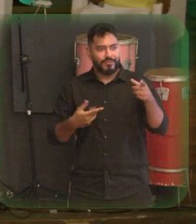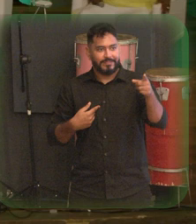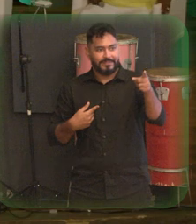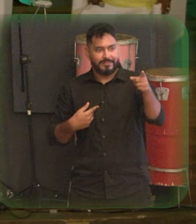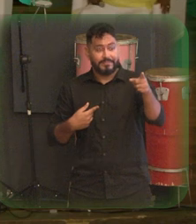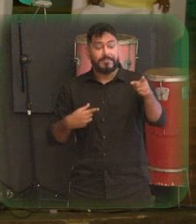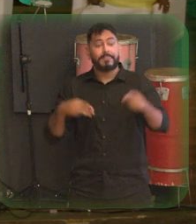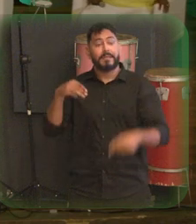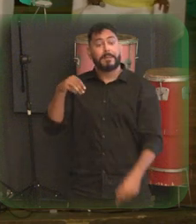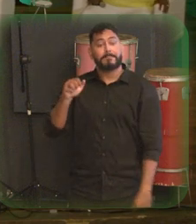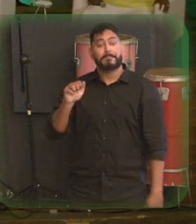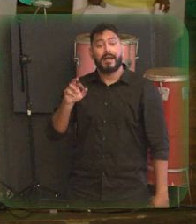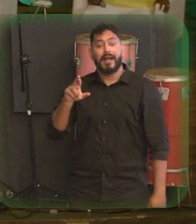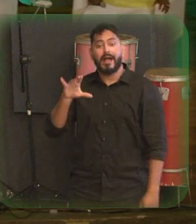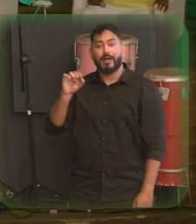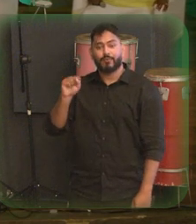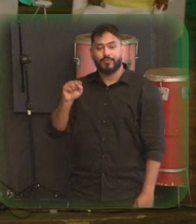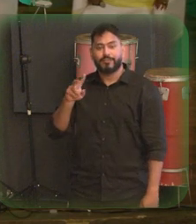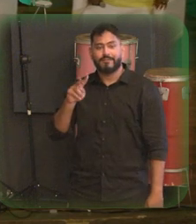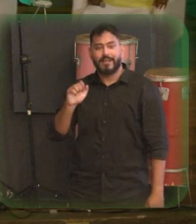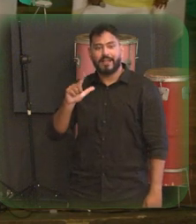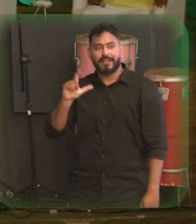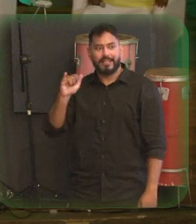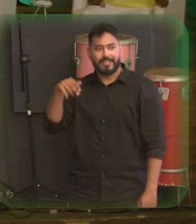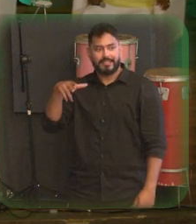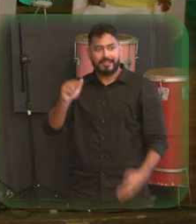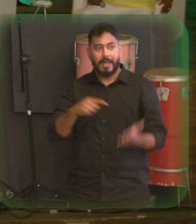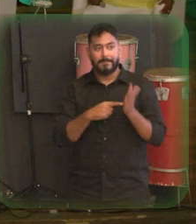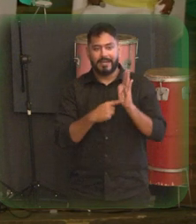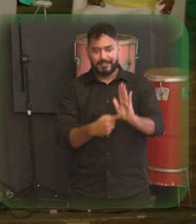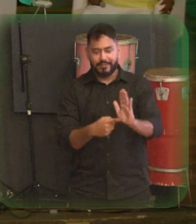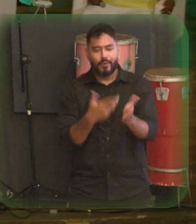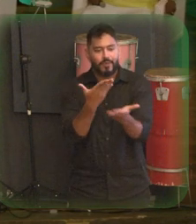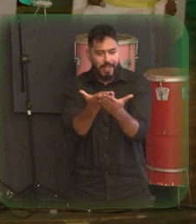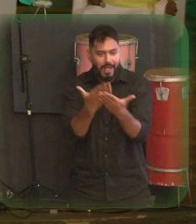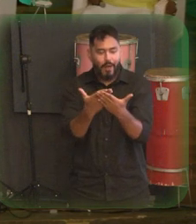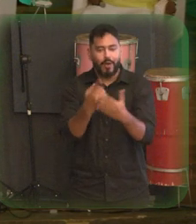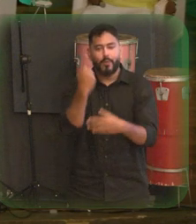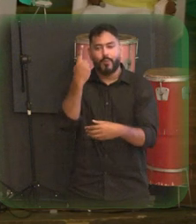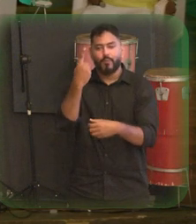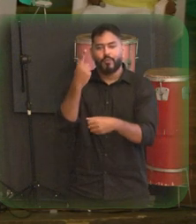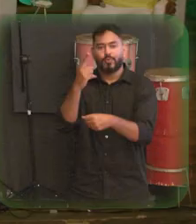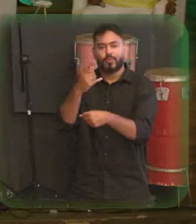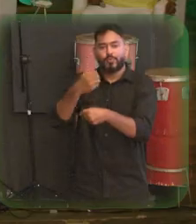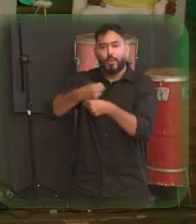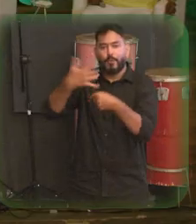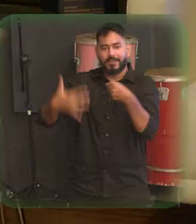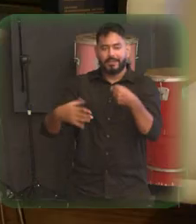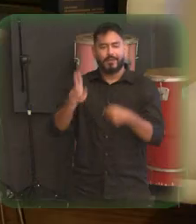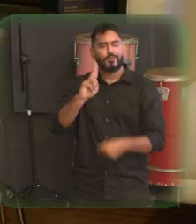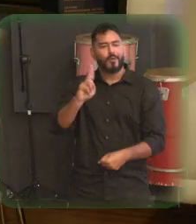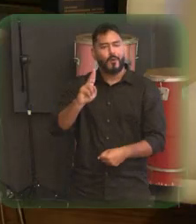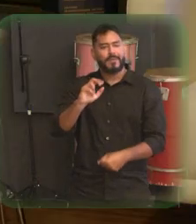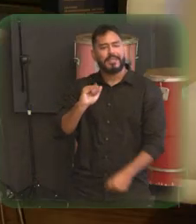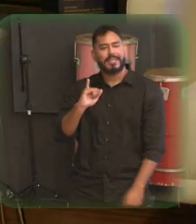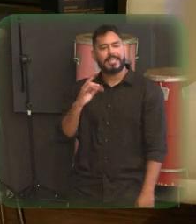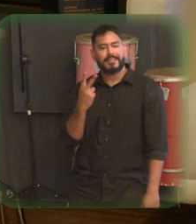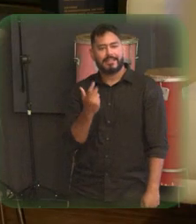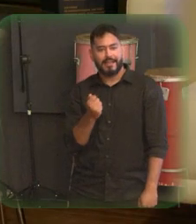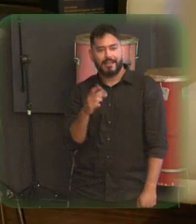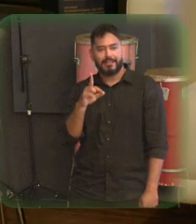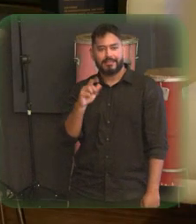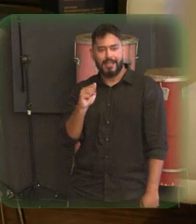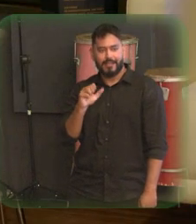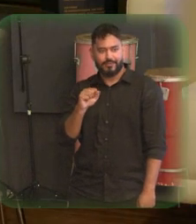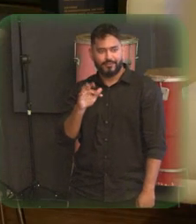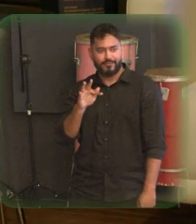E Marcos Valença apresentou em uma das suas aulas um documentário chamado Ilha das Flores. E Marcos Valença